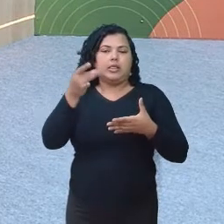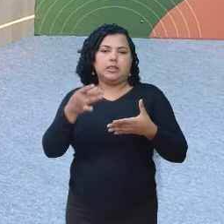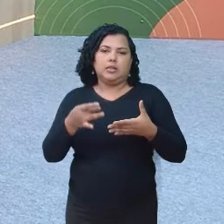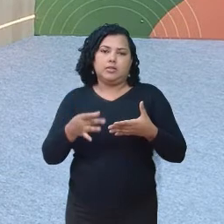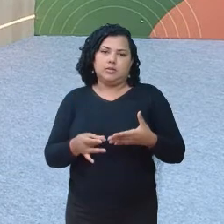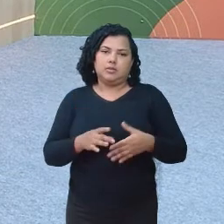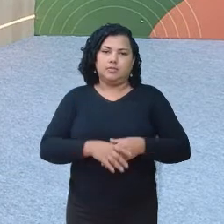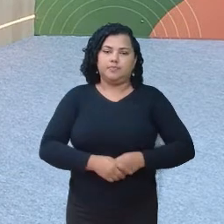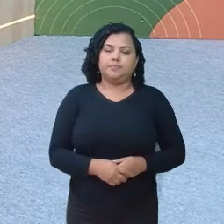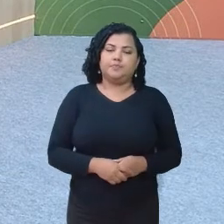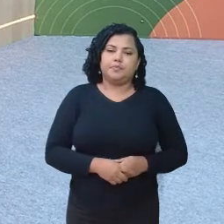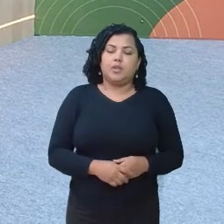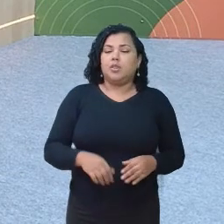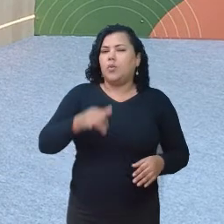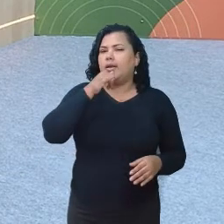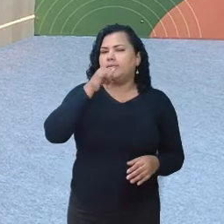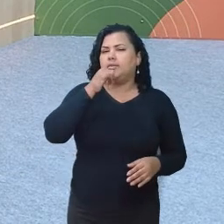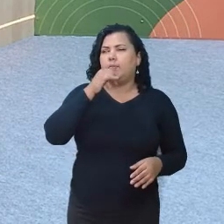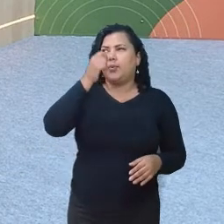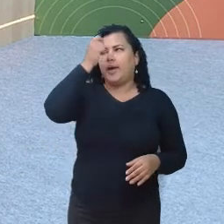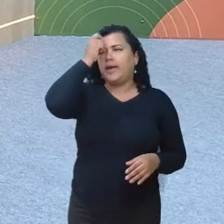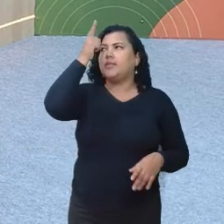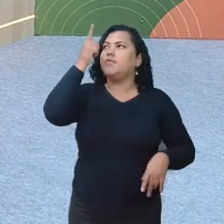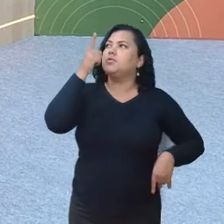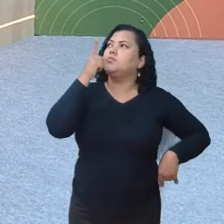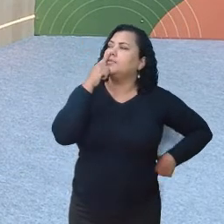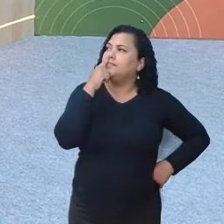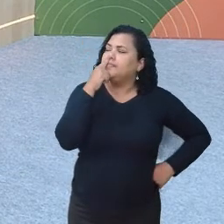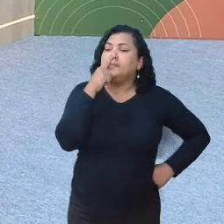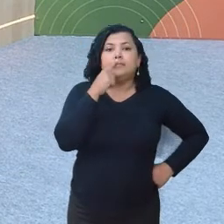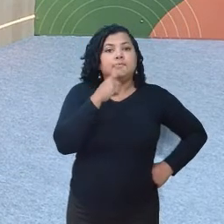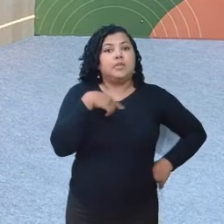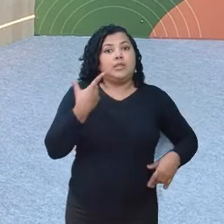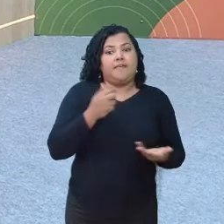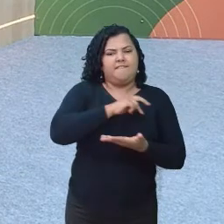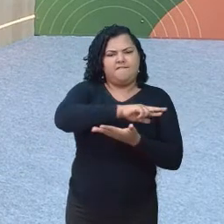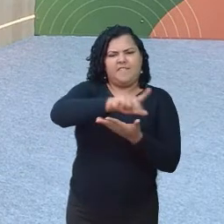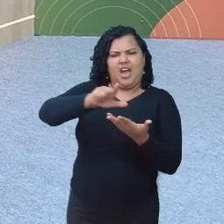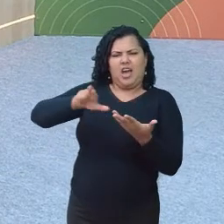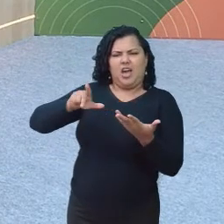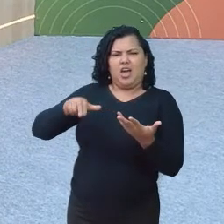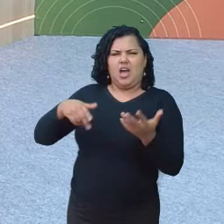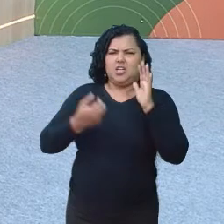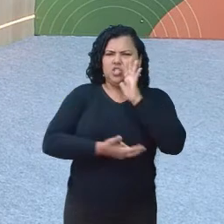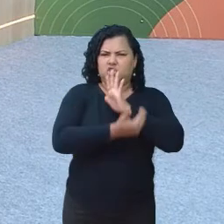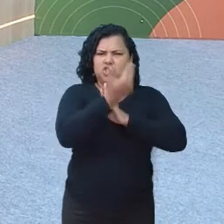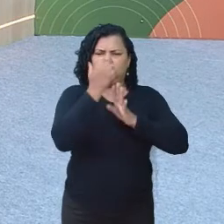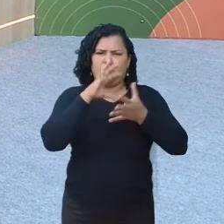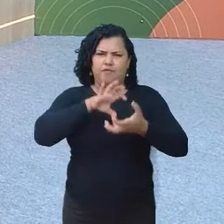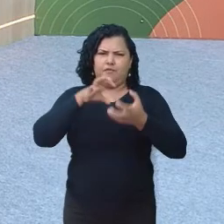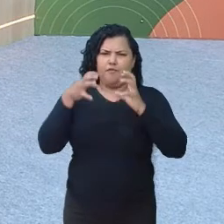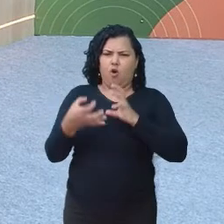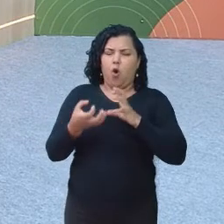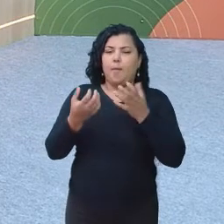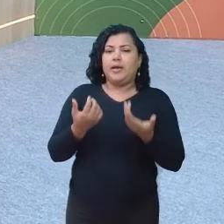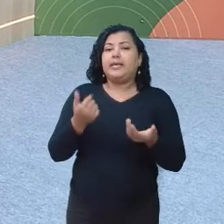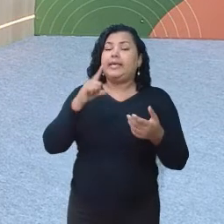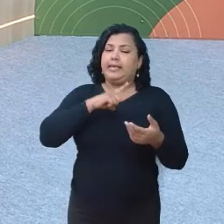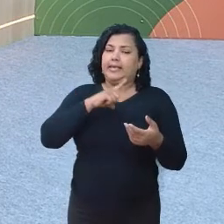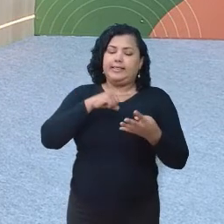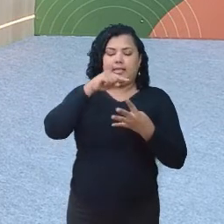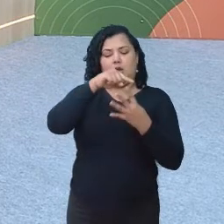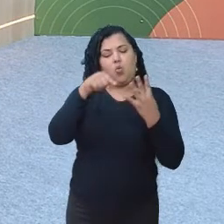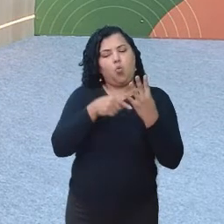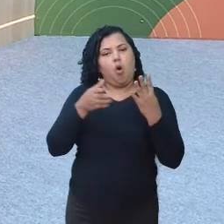você conseguir, ao invés de ficar com um universo muito grande de figuras de 4 lados, porque se eu pedir assim, construa figuras